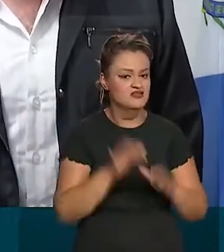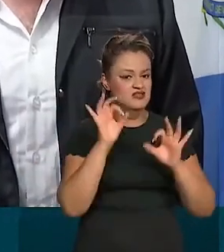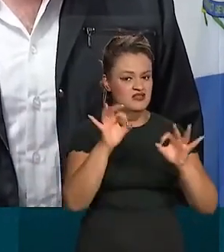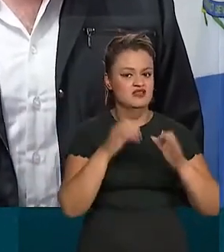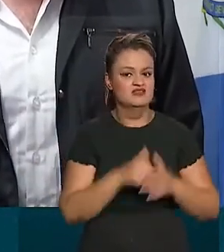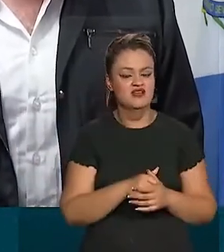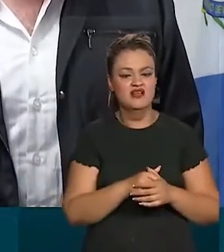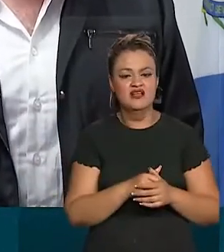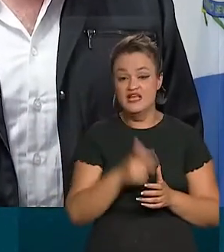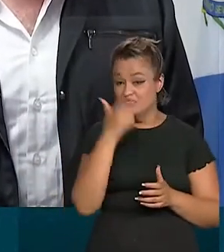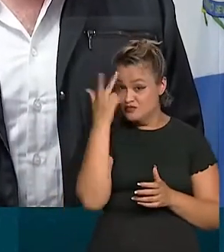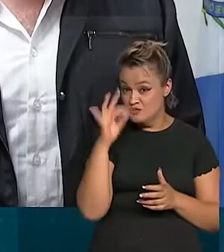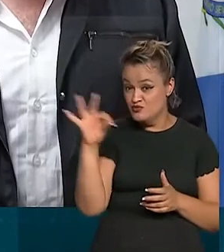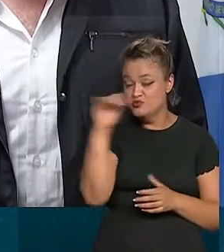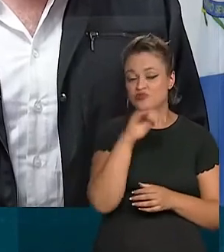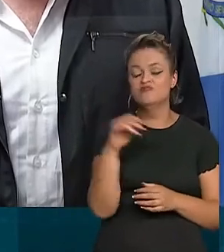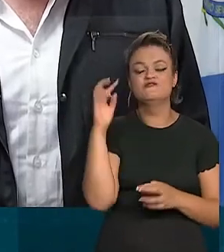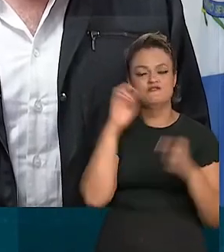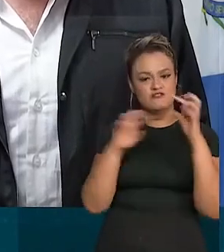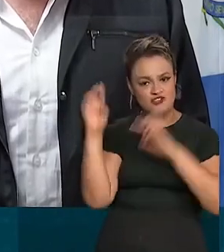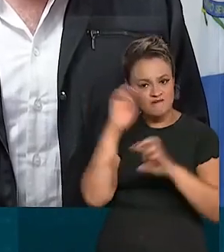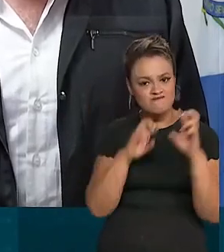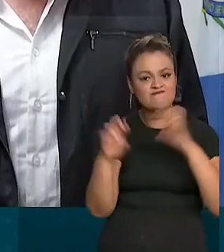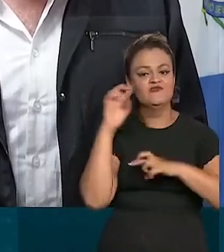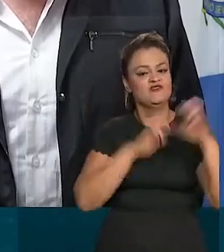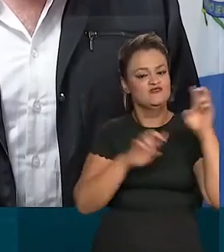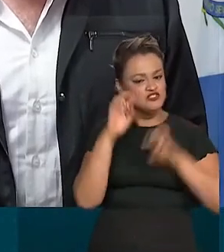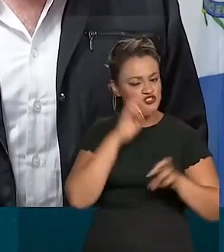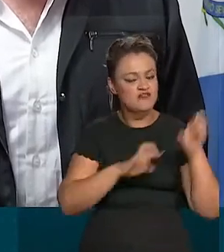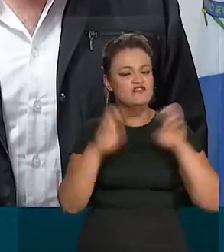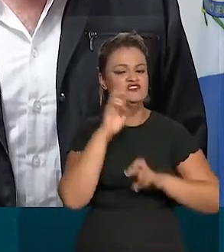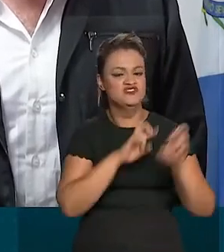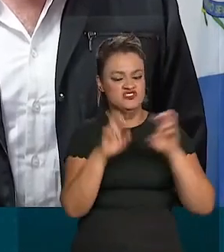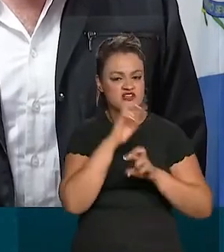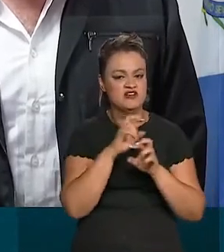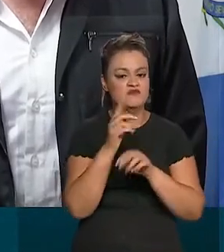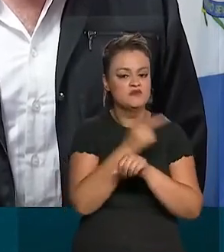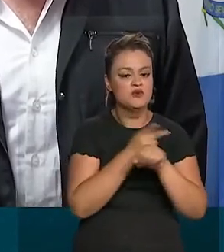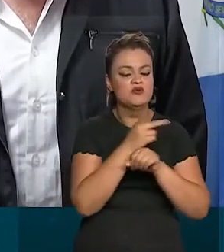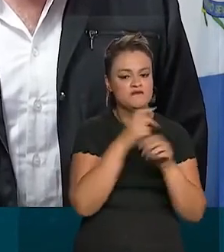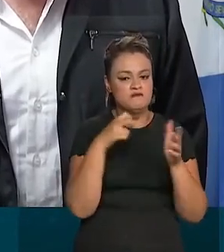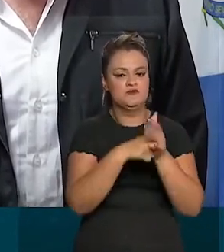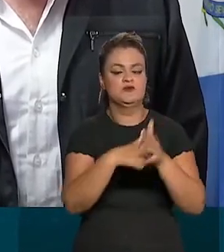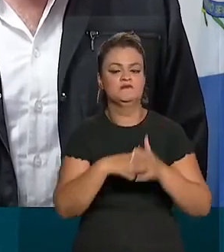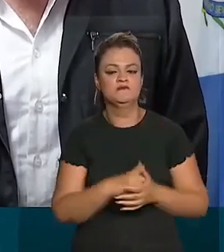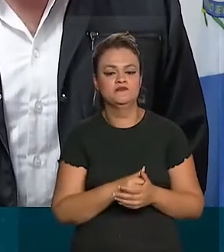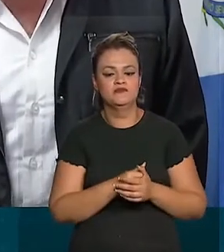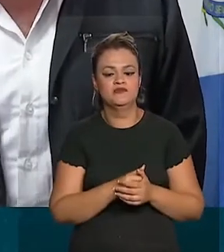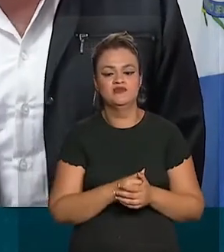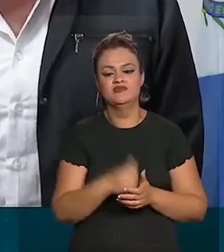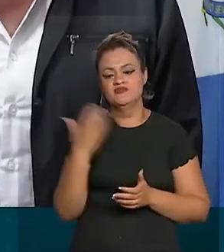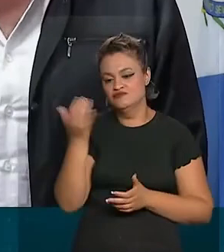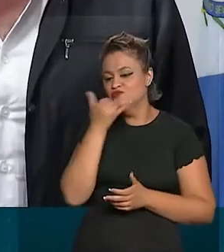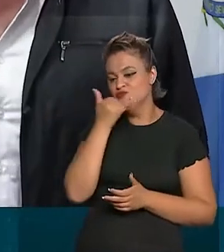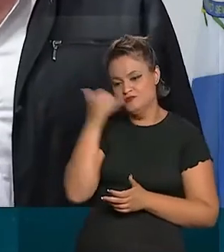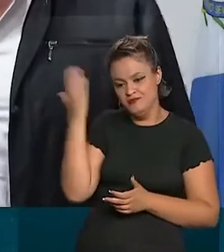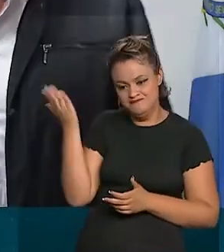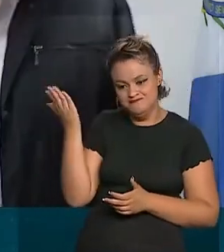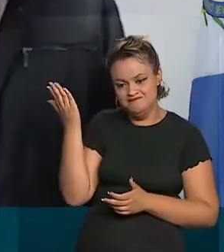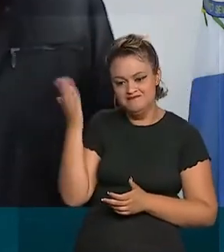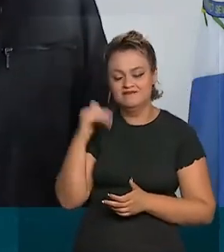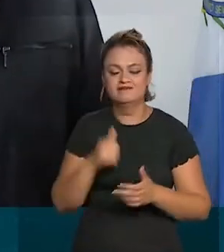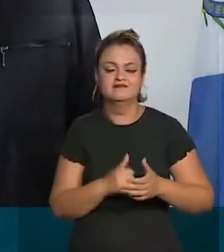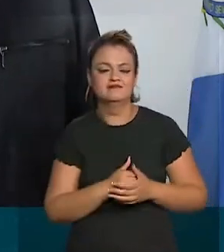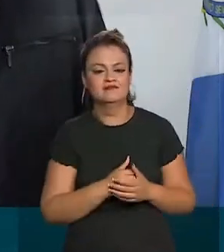E essa gente toda vai ser investigada, vai ser apurada e será punida. Por isso, Edinho, eu peço desculpa aqui de não